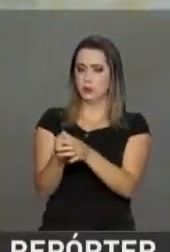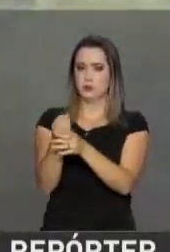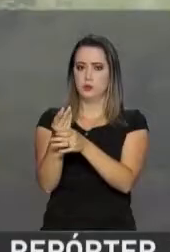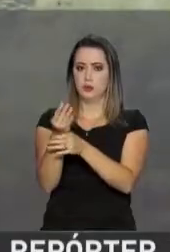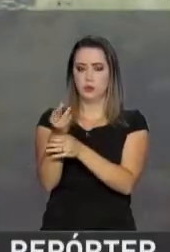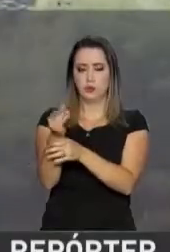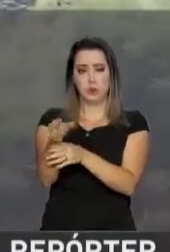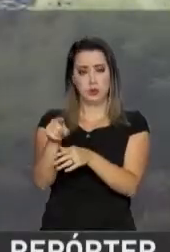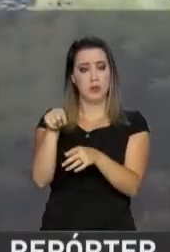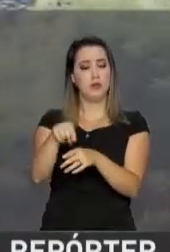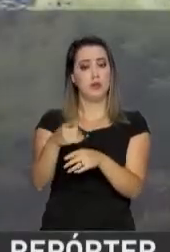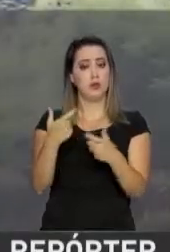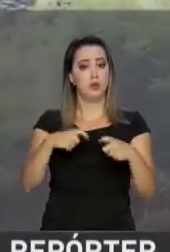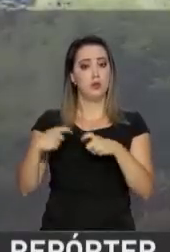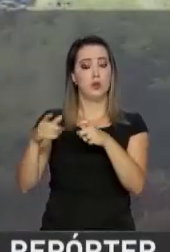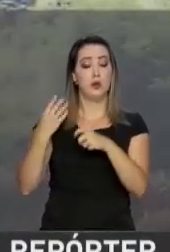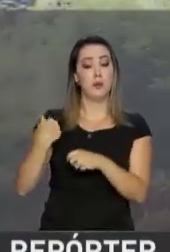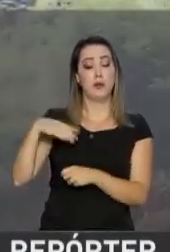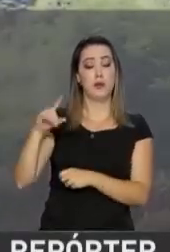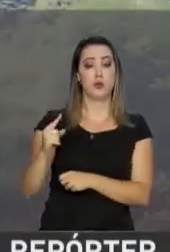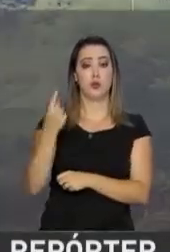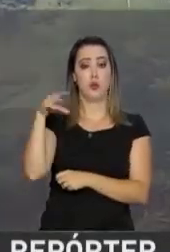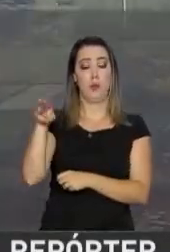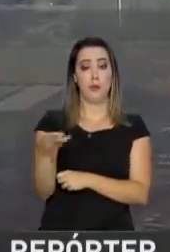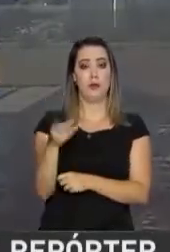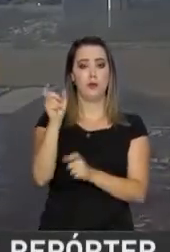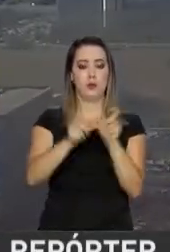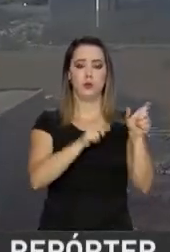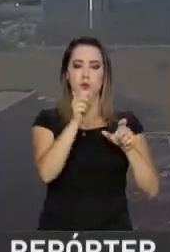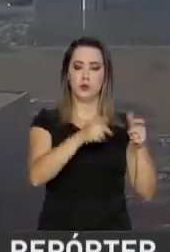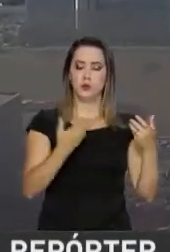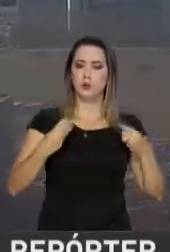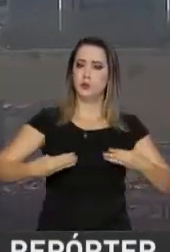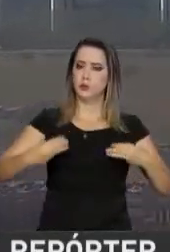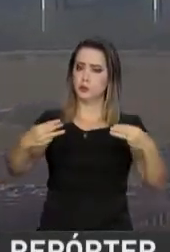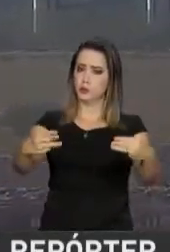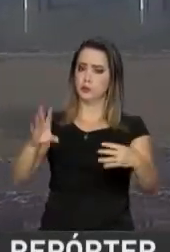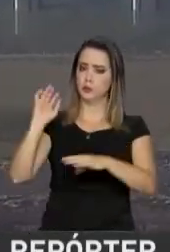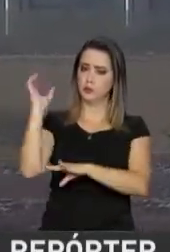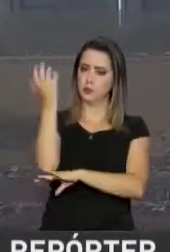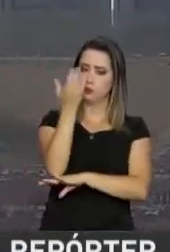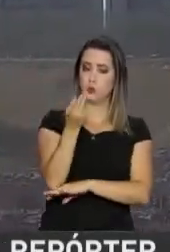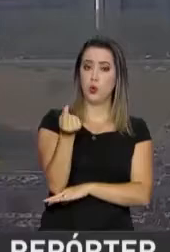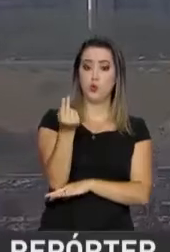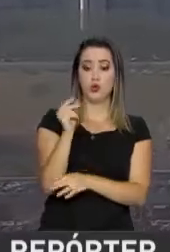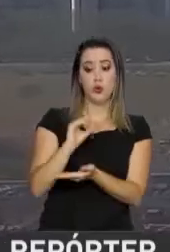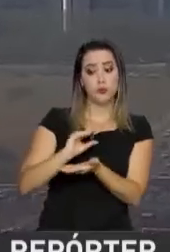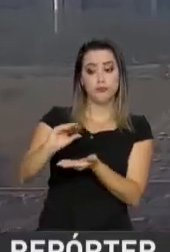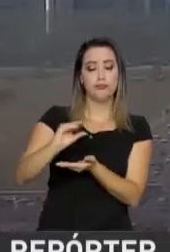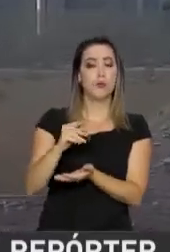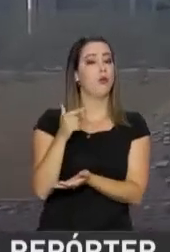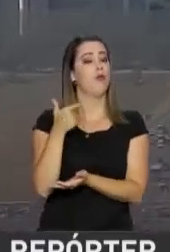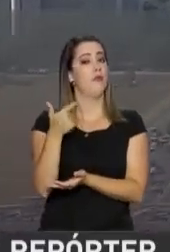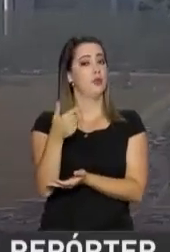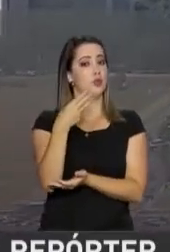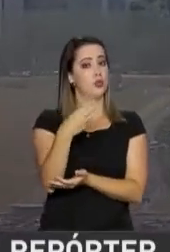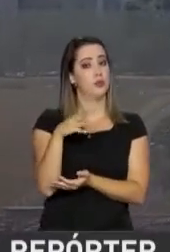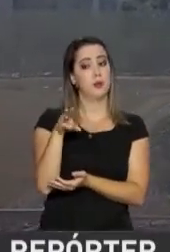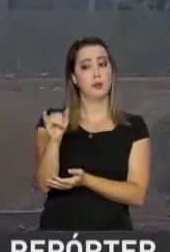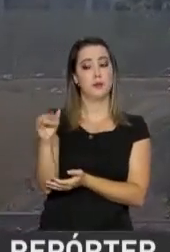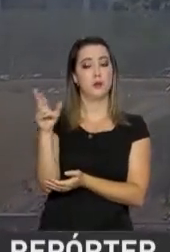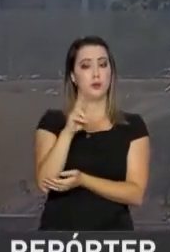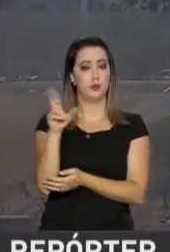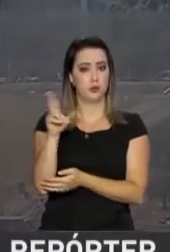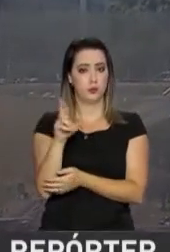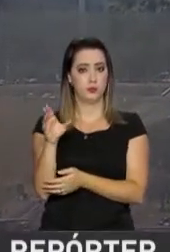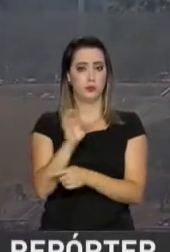regiões metropolitanas com mais de 1 milhão de habitantes o ministério do meio ambiente passou 23 milhões de reais para instituições públicas